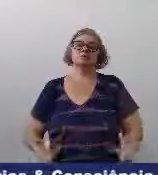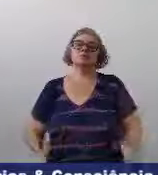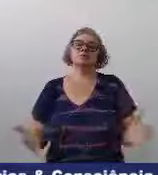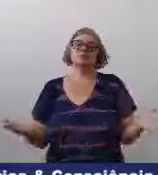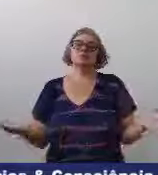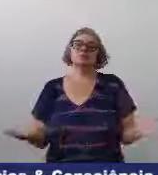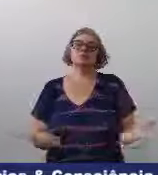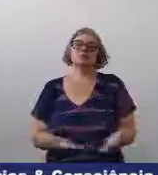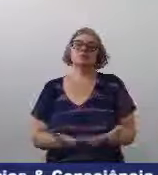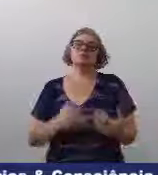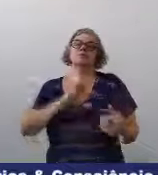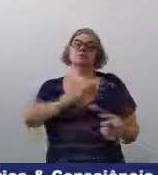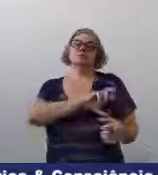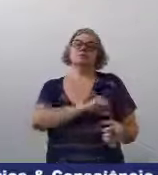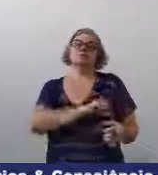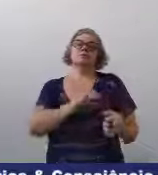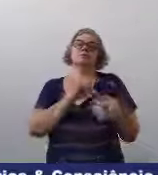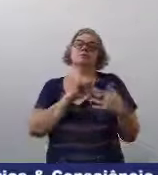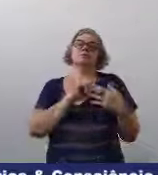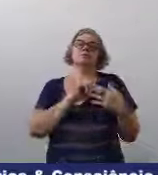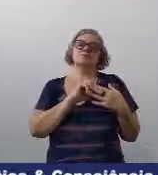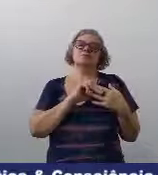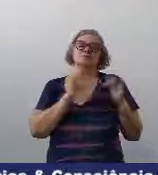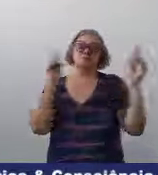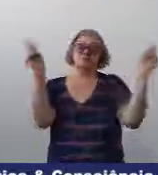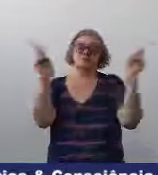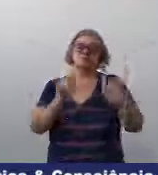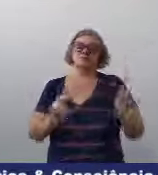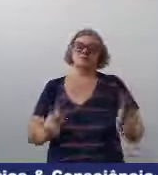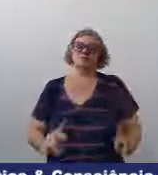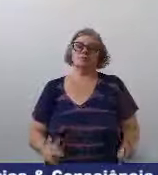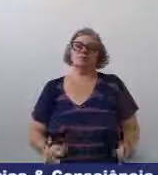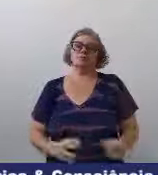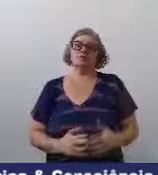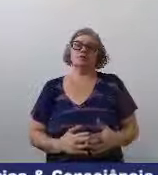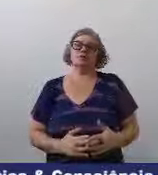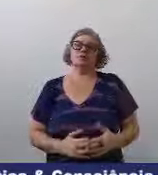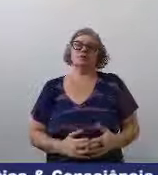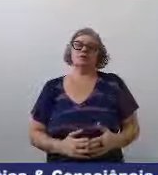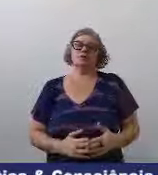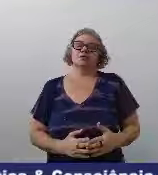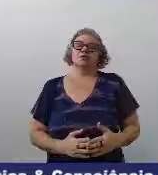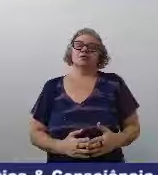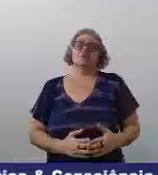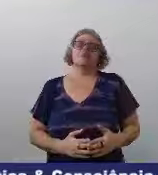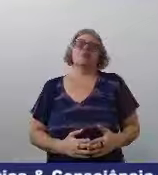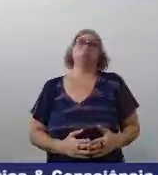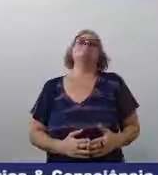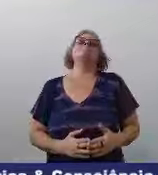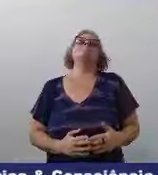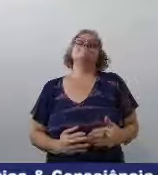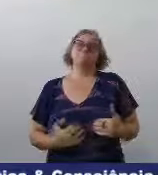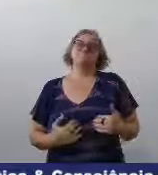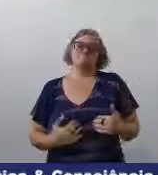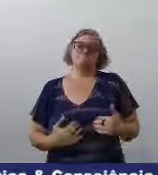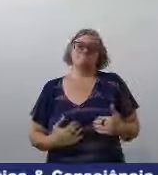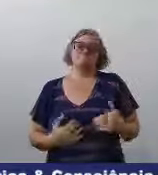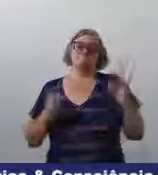e vibrarmos nesse momento muito amor, muita paz, muita